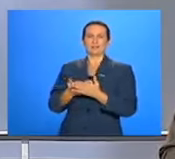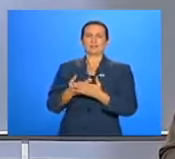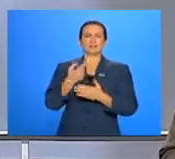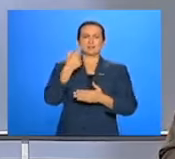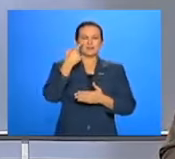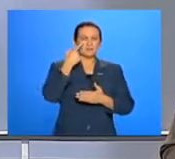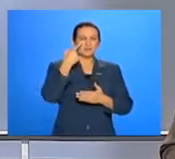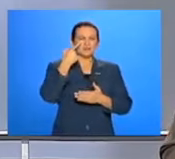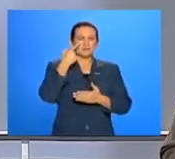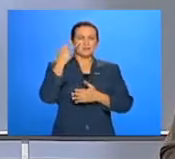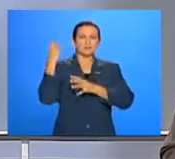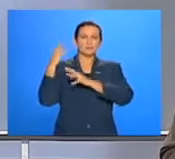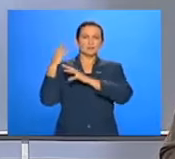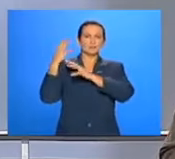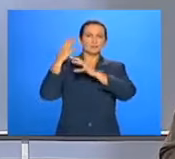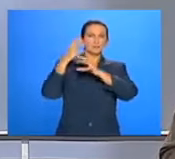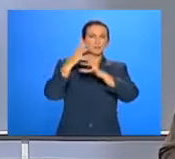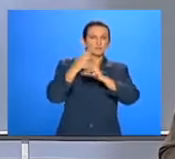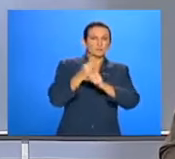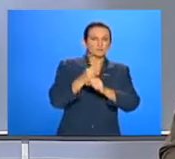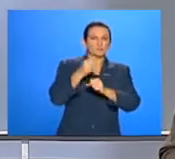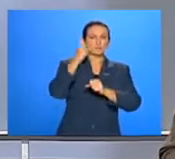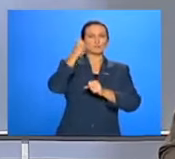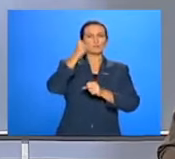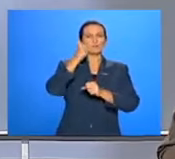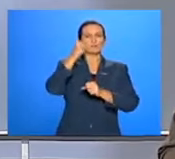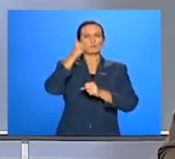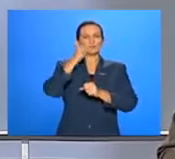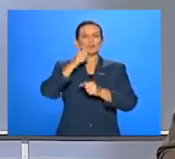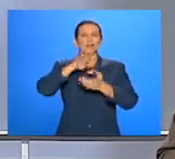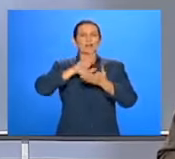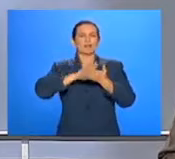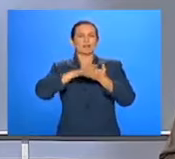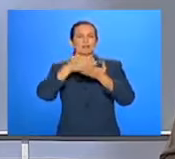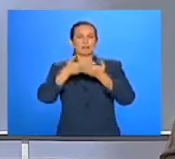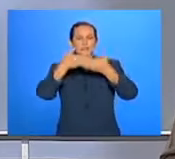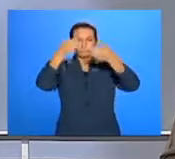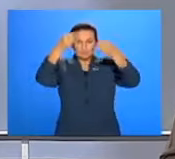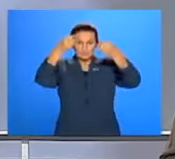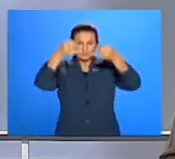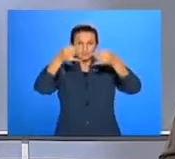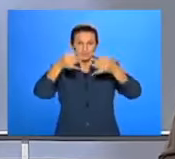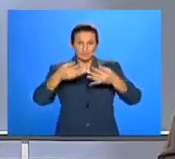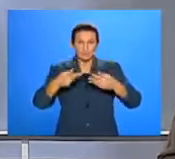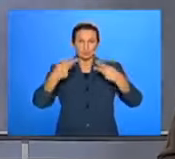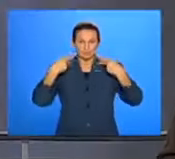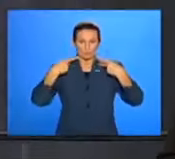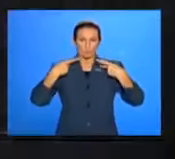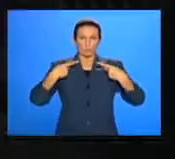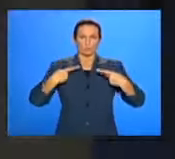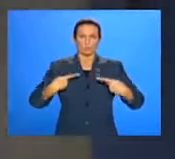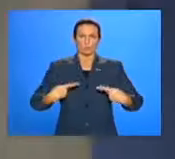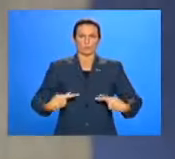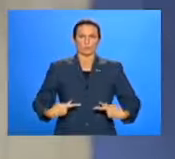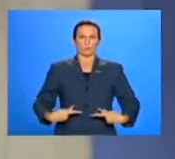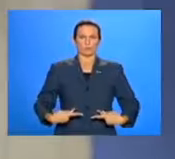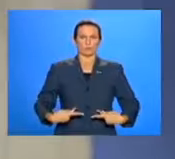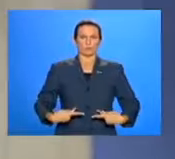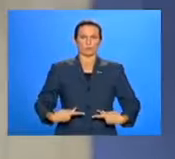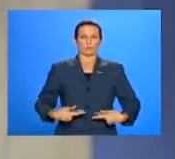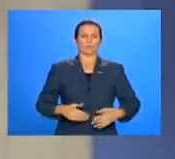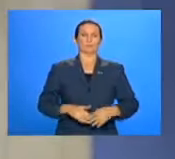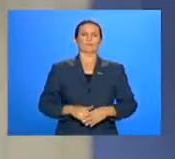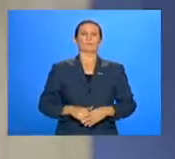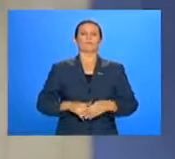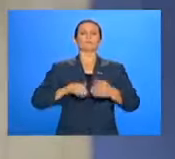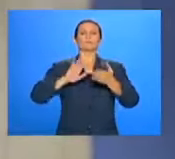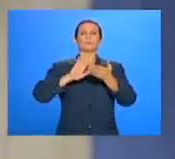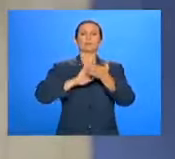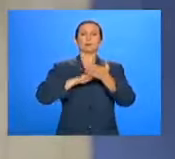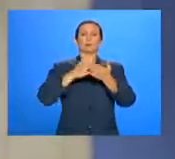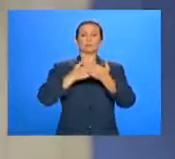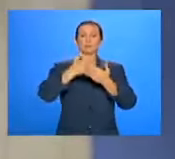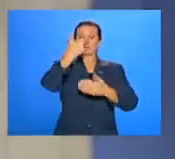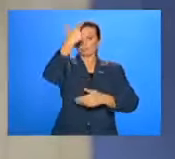Assista o depoimento do intérprete que vai expor sobre essa postura da profissão. O intérprete,